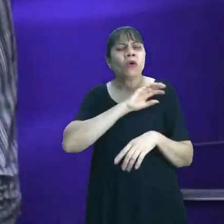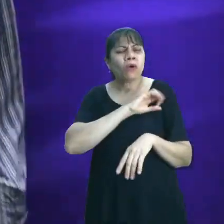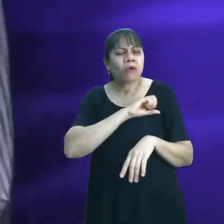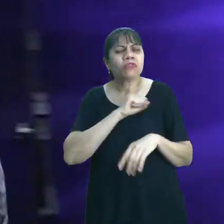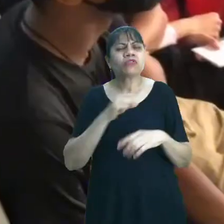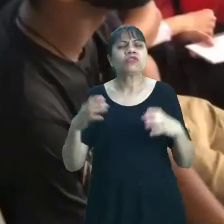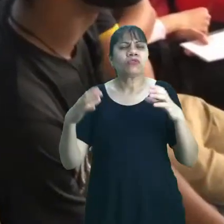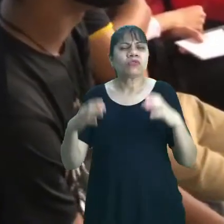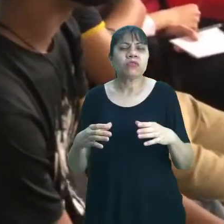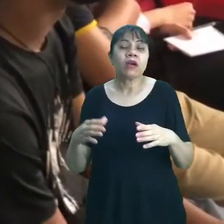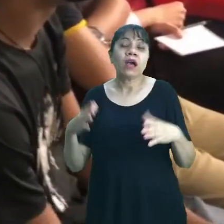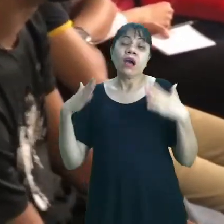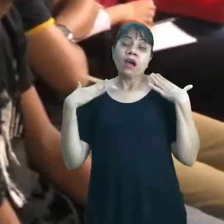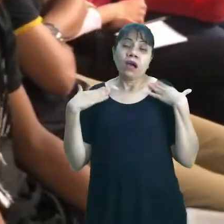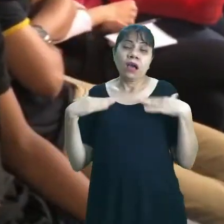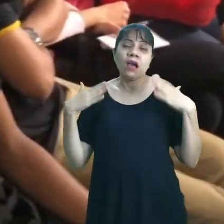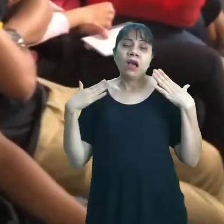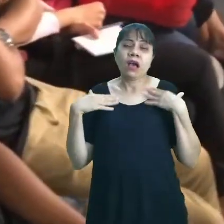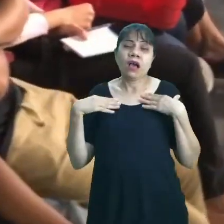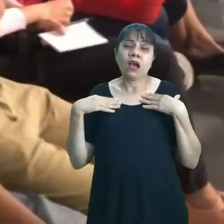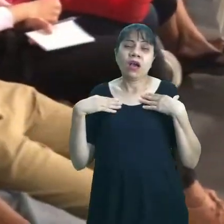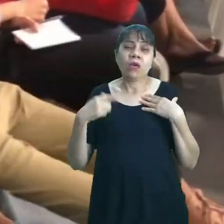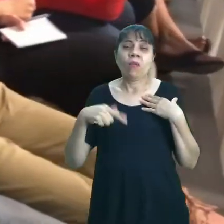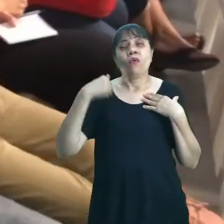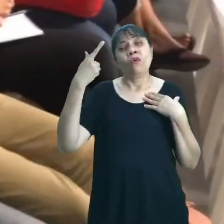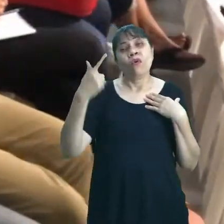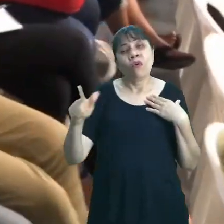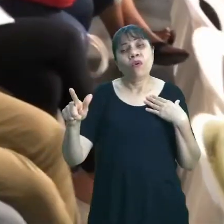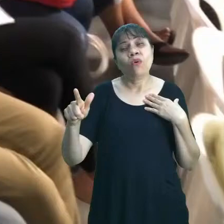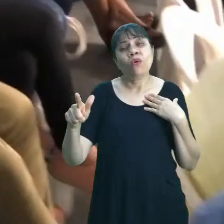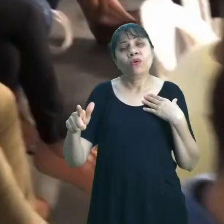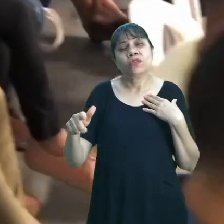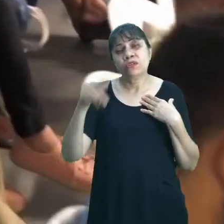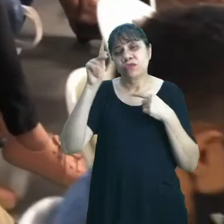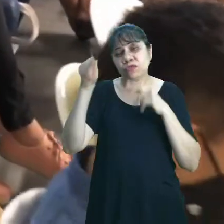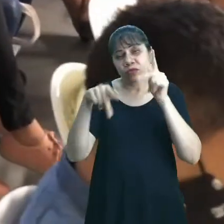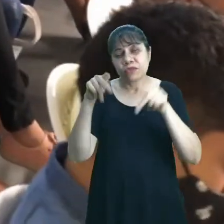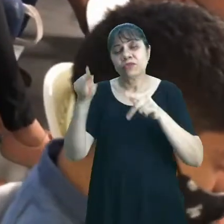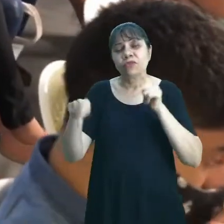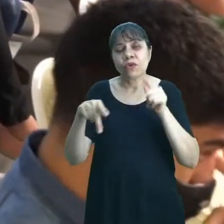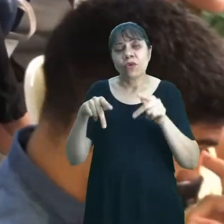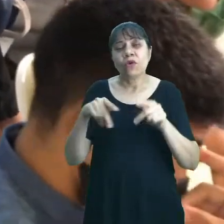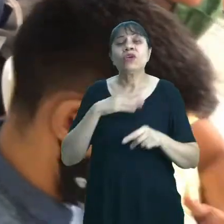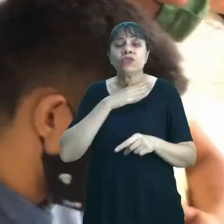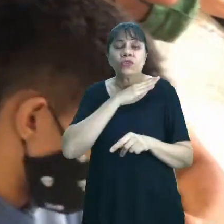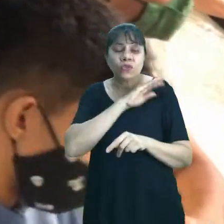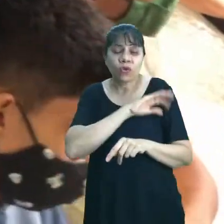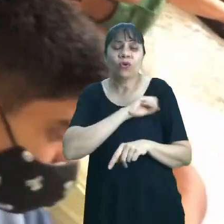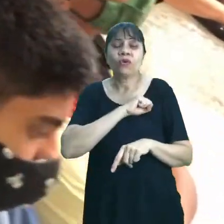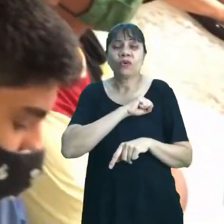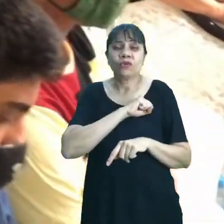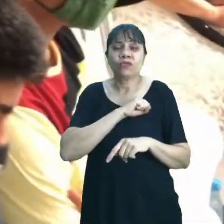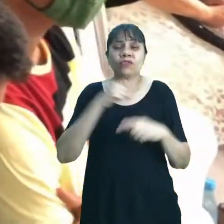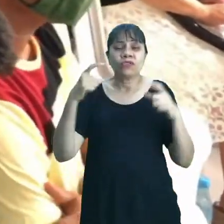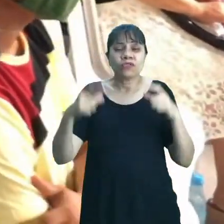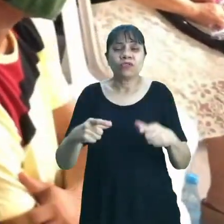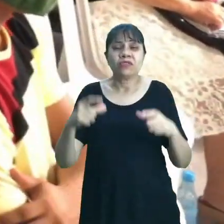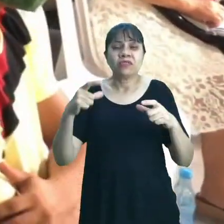coisas mais agitadas, independente de qualquer coisa. Existem aqueles